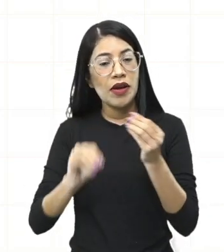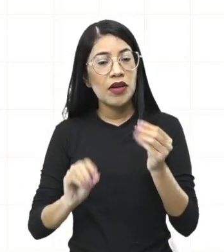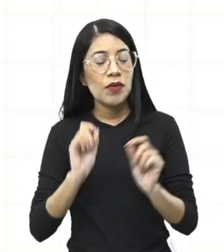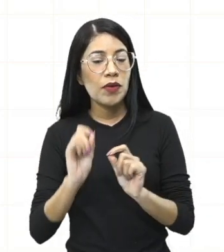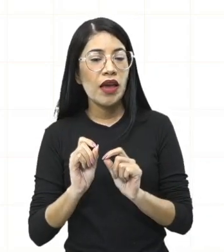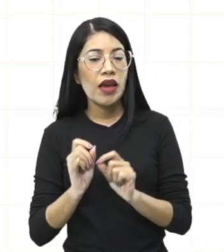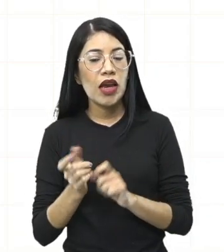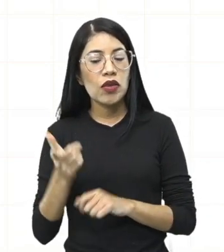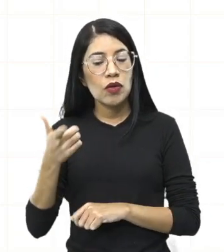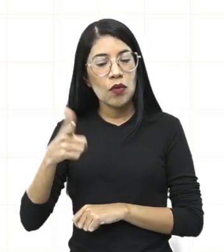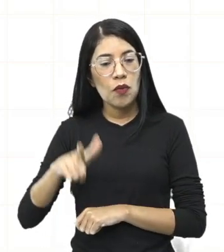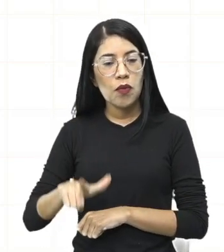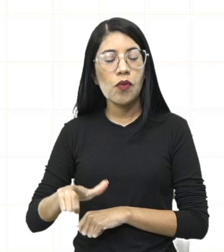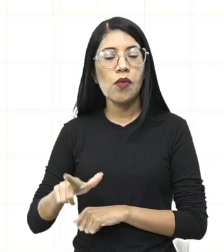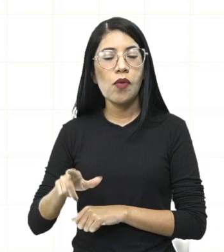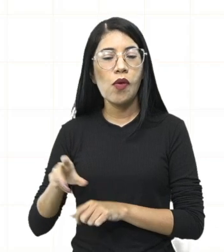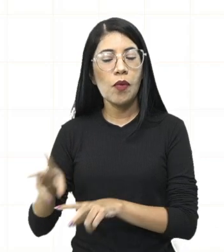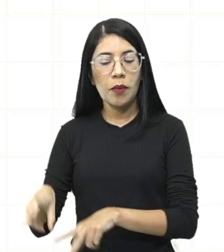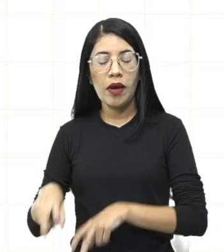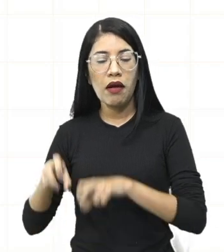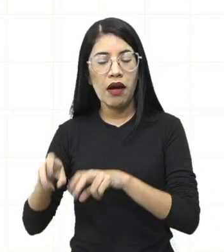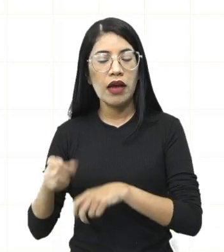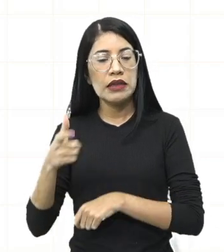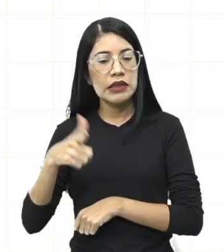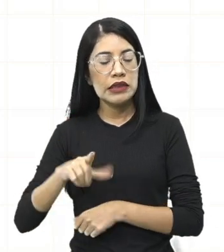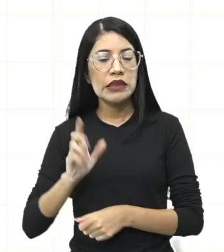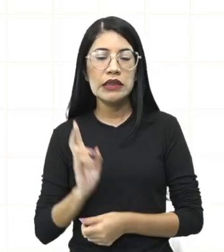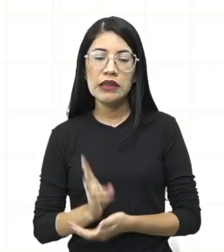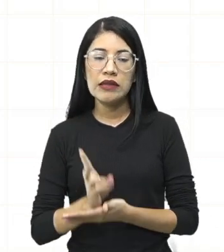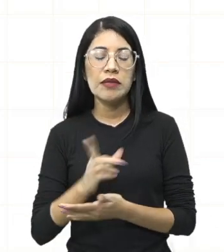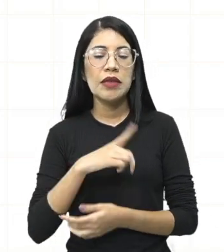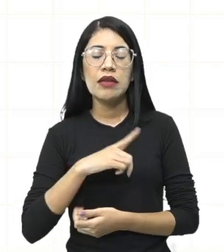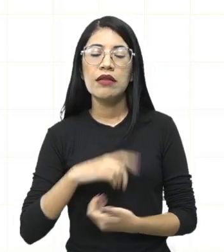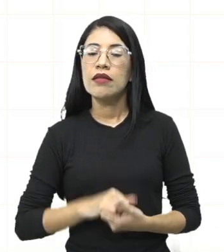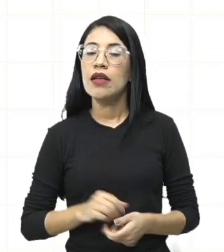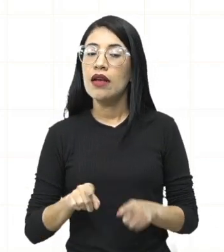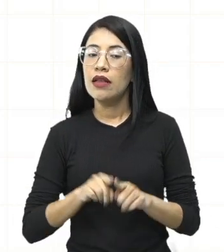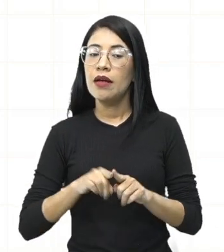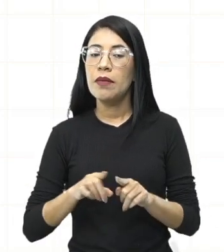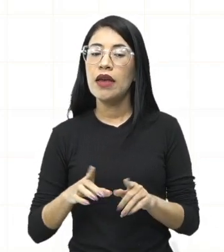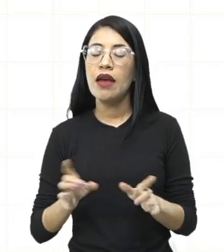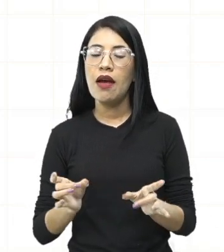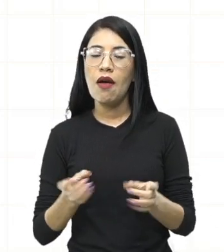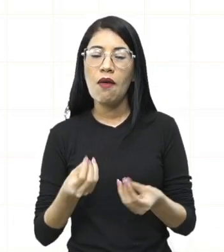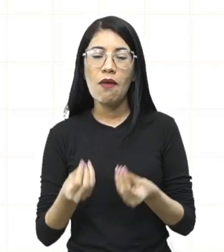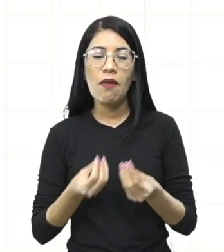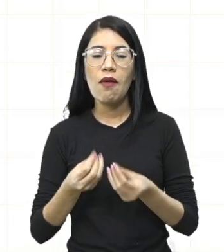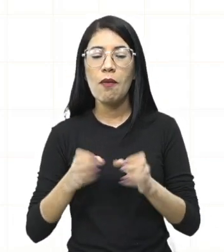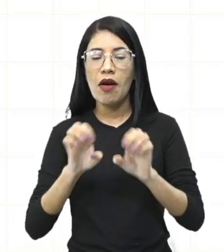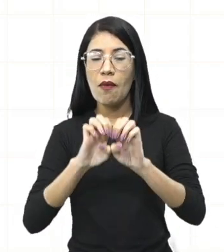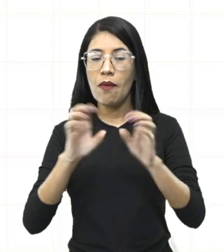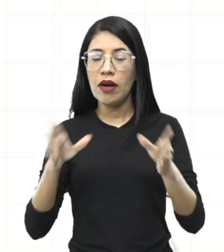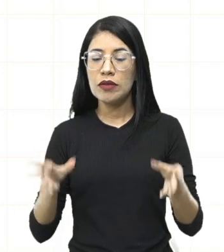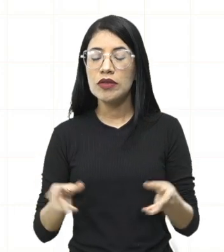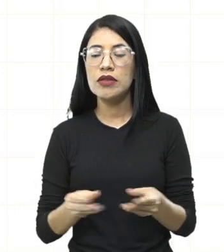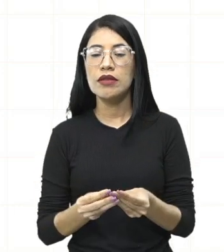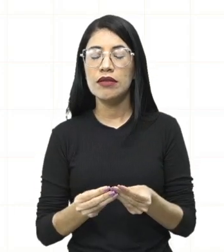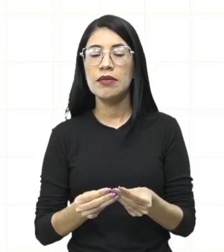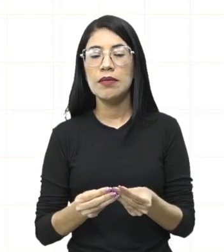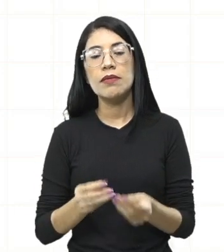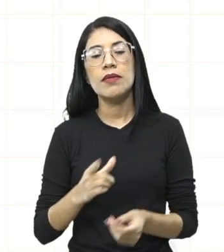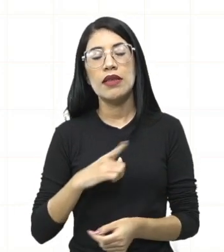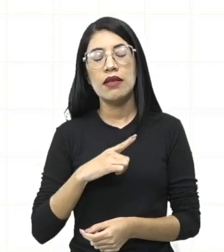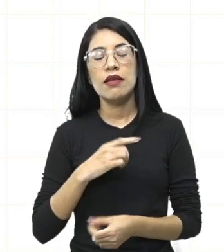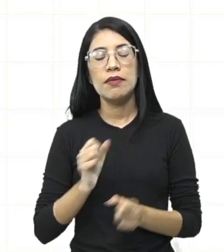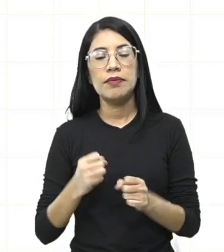a renovação desse recurso, tá bom? E a integridade também, olha, dos ecossistemas que